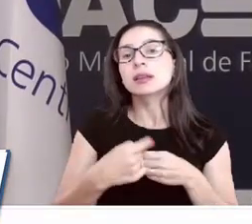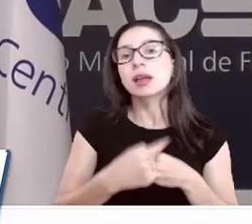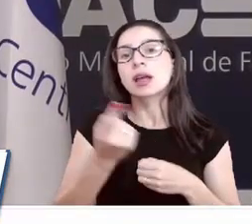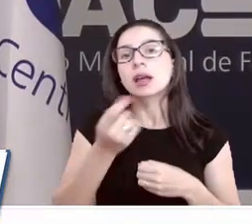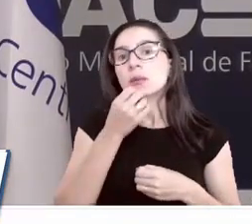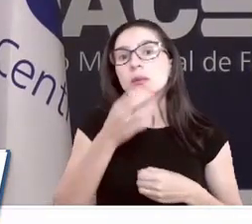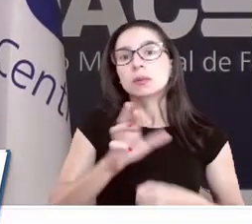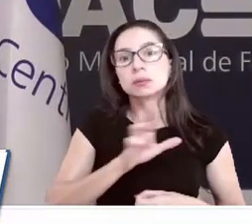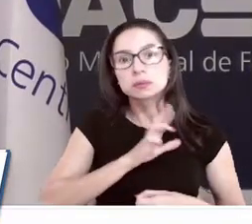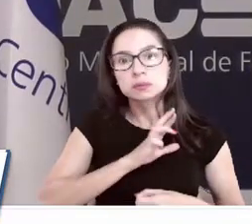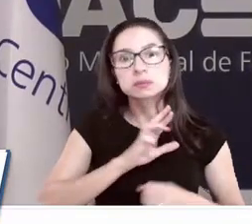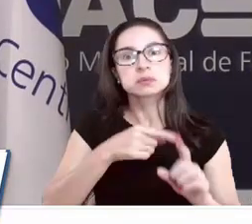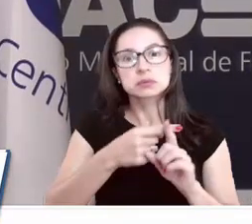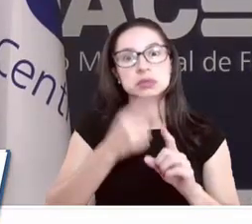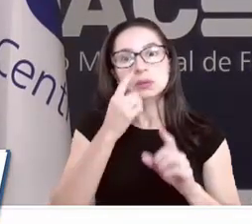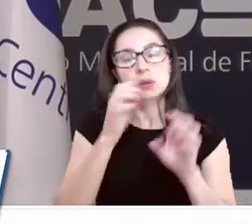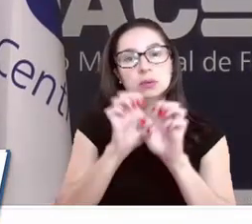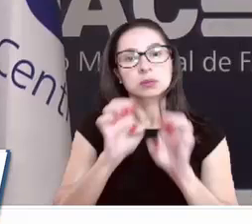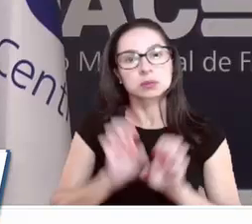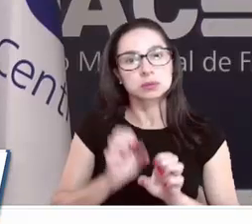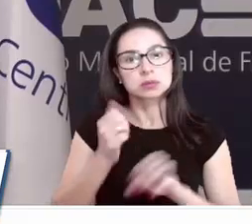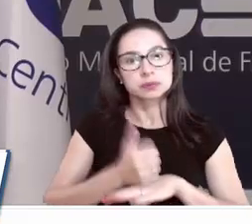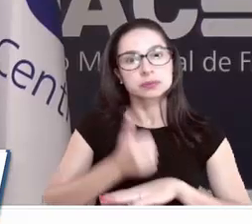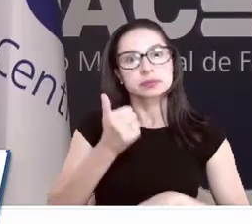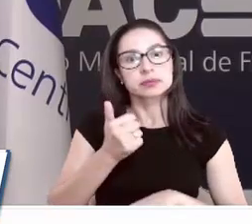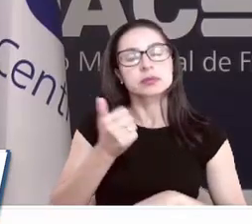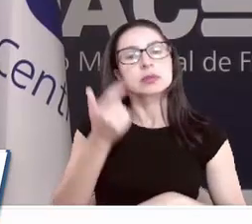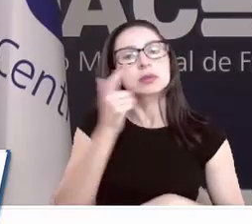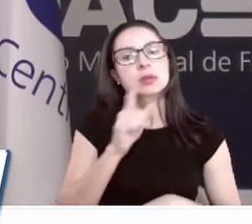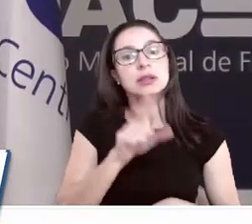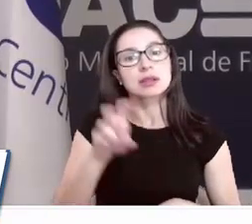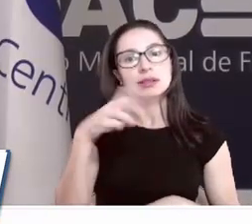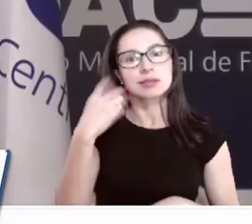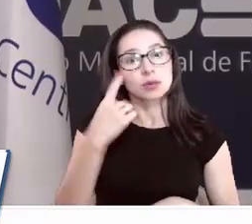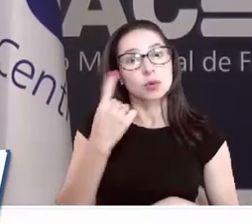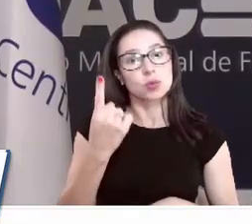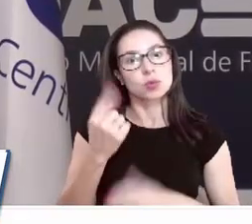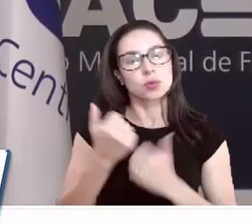resultados, do porte de Franca, com 15 vereadores e um assessor.